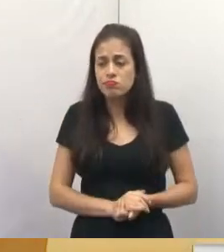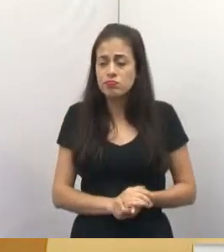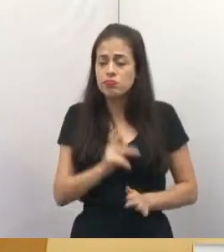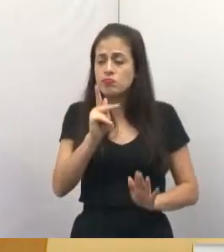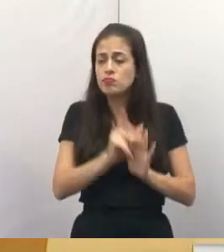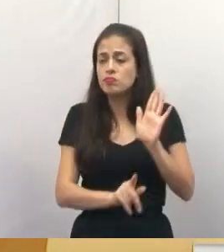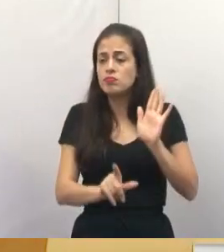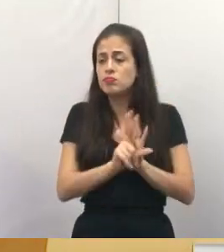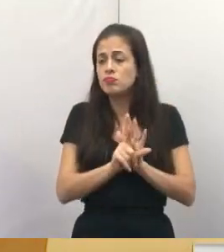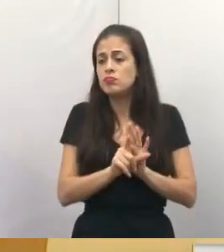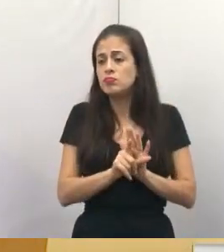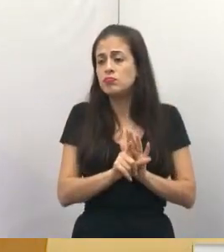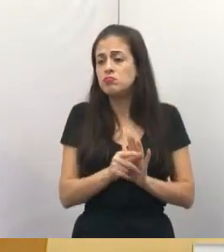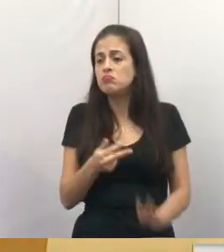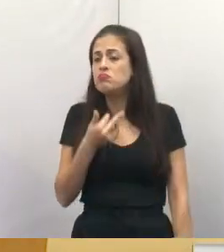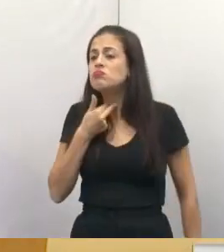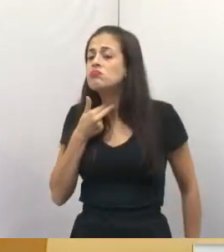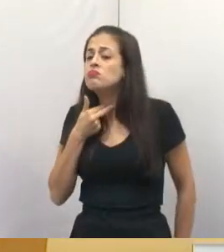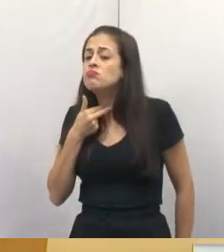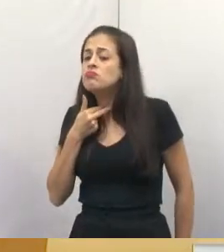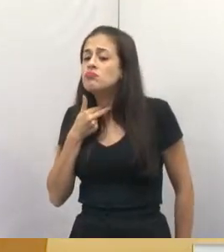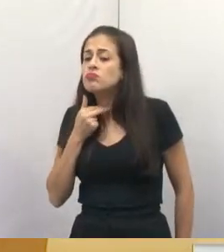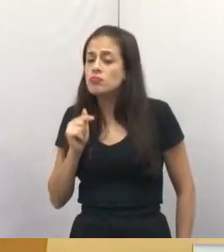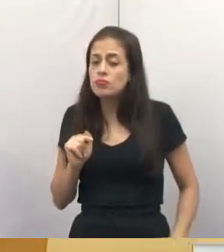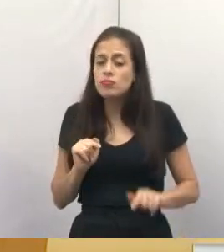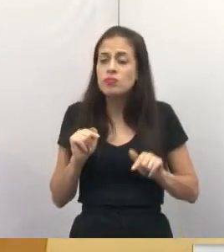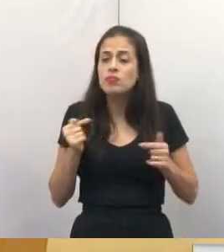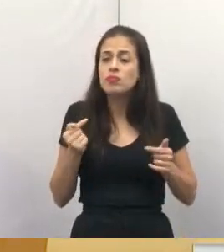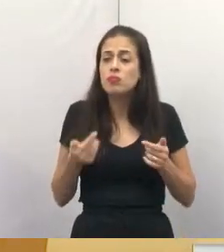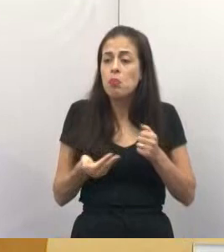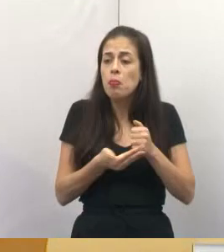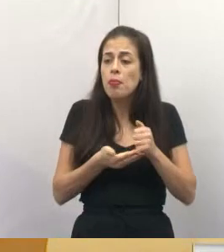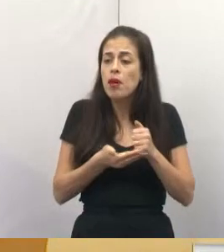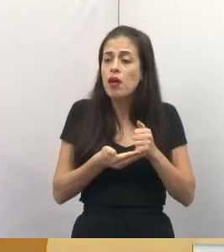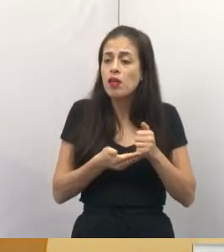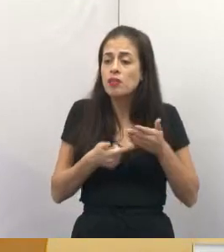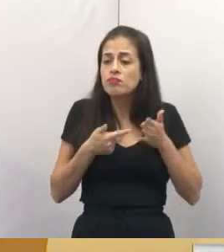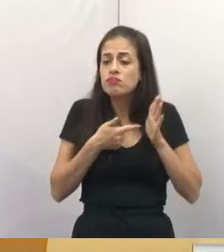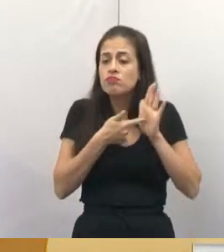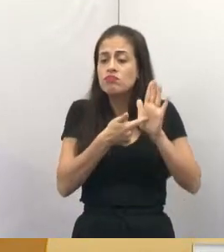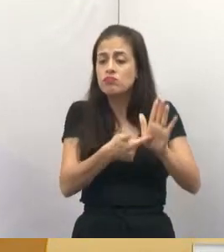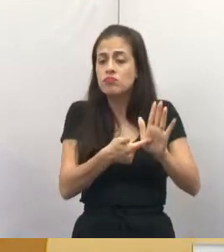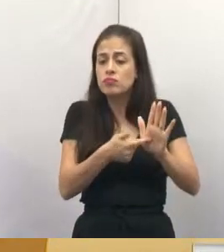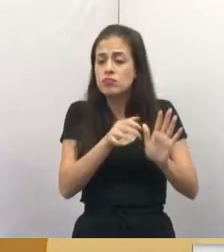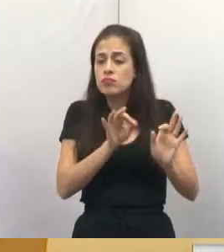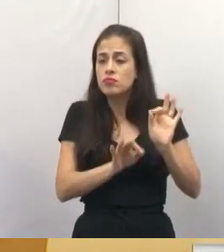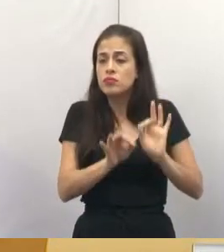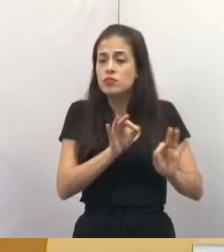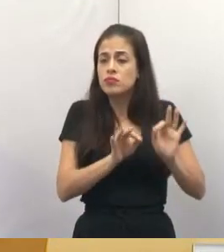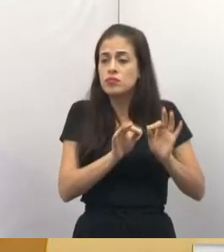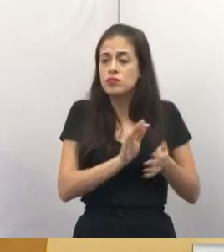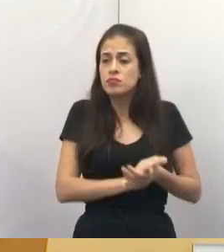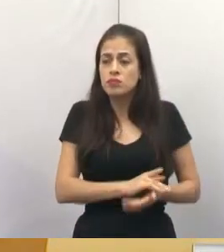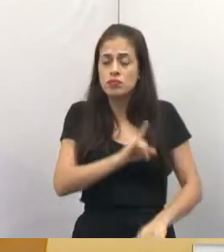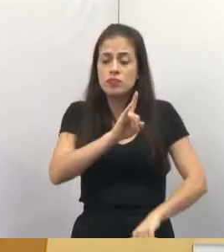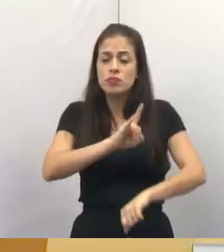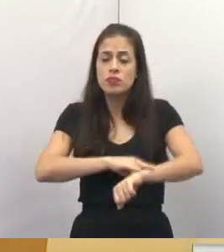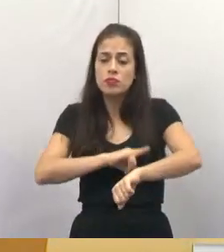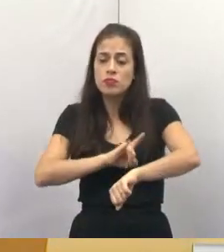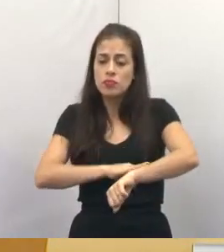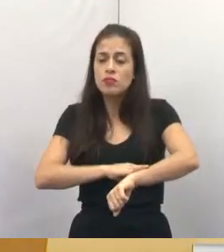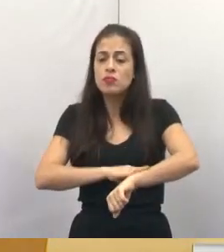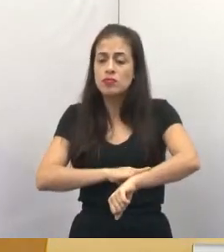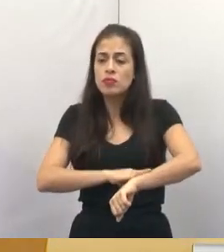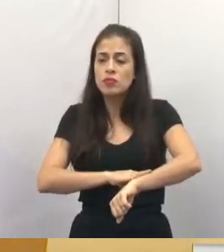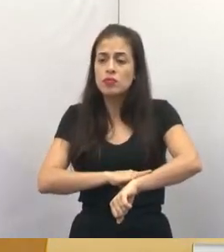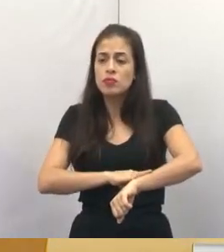projeto de lei, que todo mundo disse que não poderia, e conseguimos embasar juridicamente, que foi a colocação dos banheiros químicos nas feiras